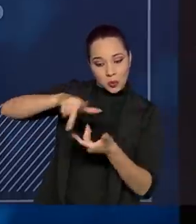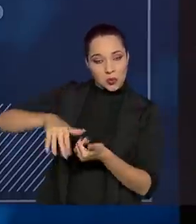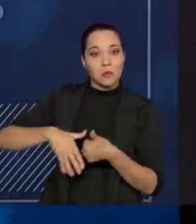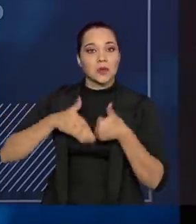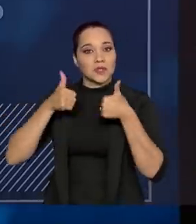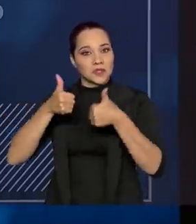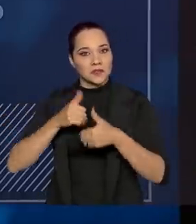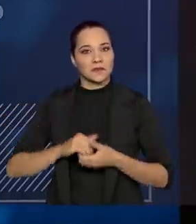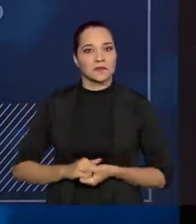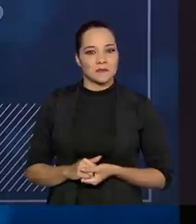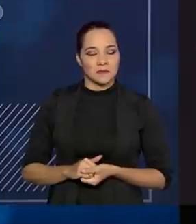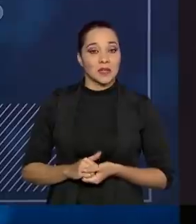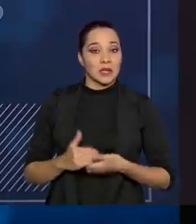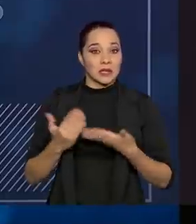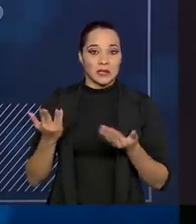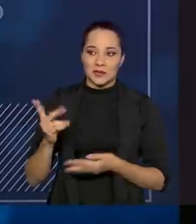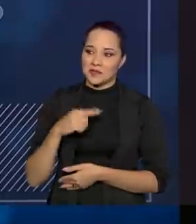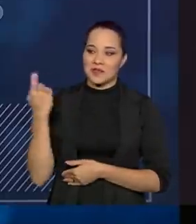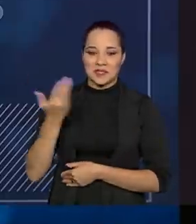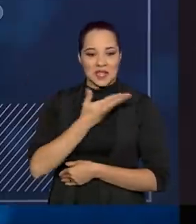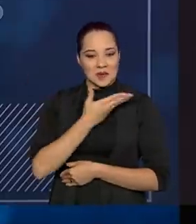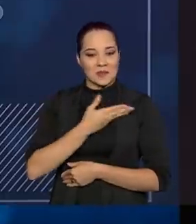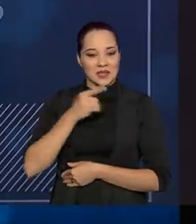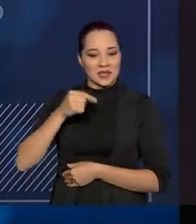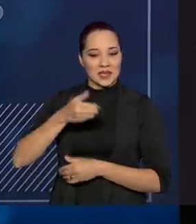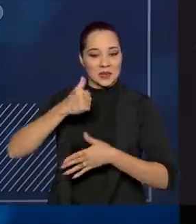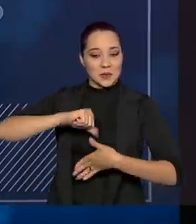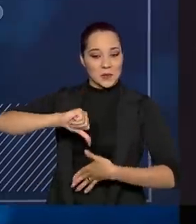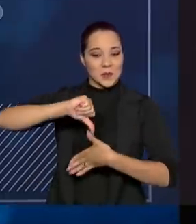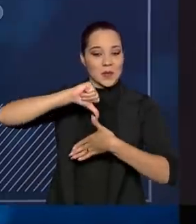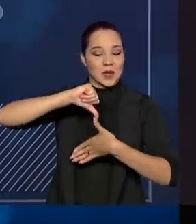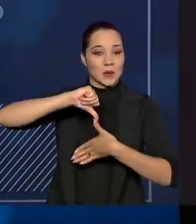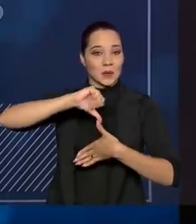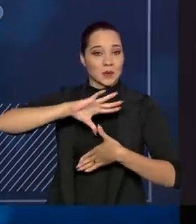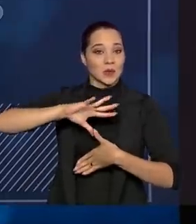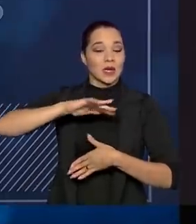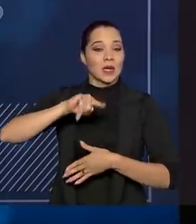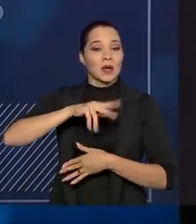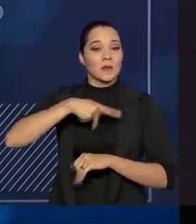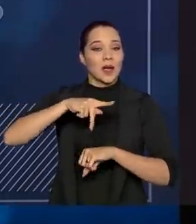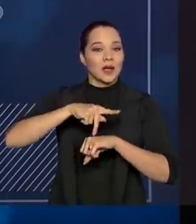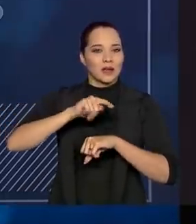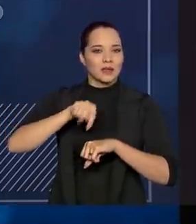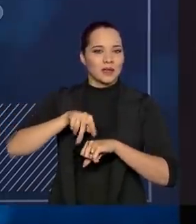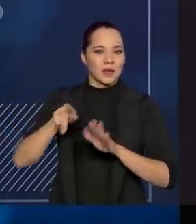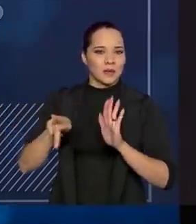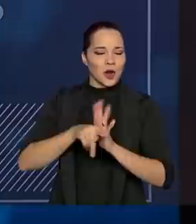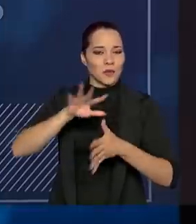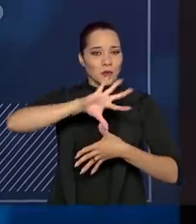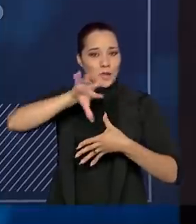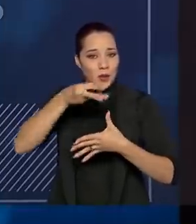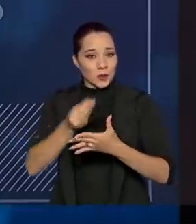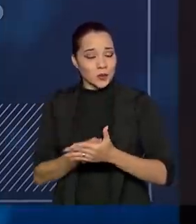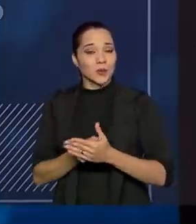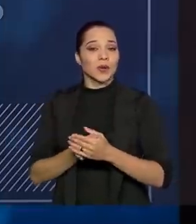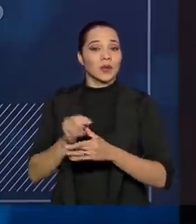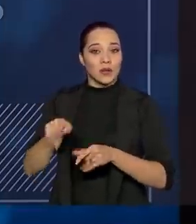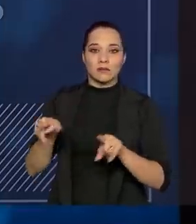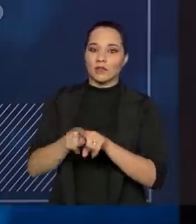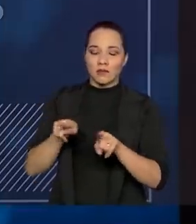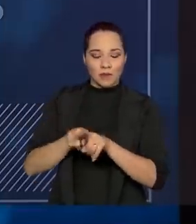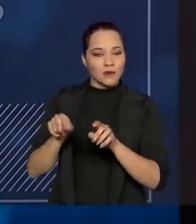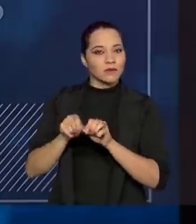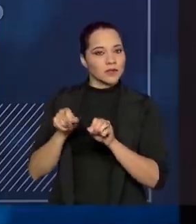que os nossos colegas aqui do Mercosul, os países que são estados partes do Mercosul, eles também fizeram